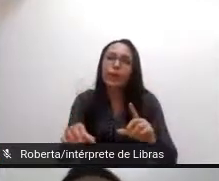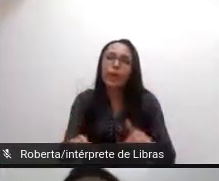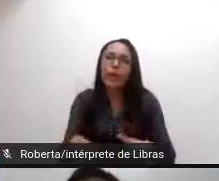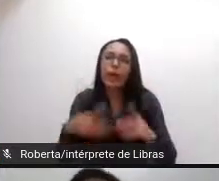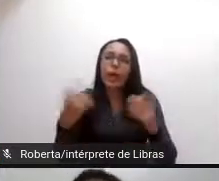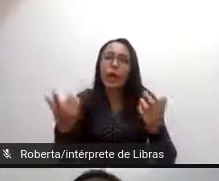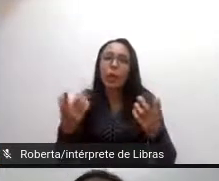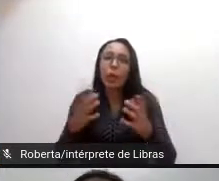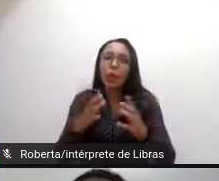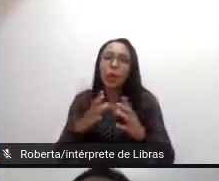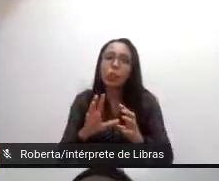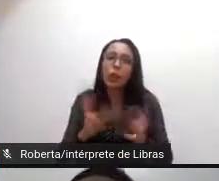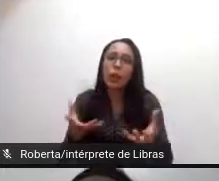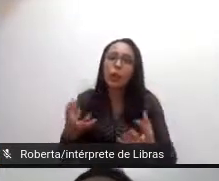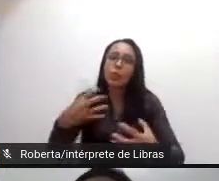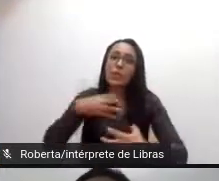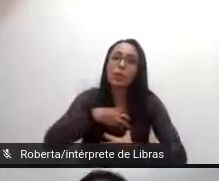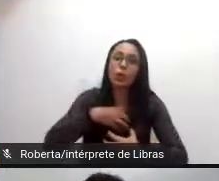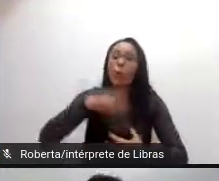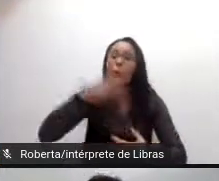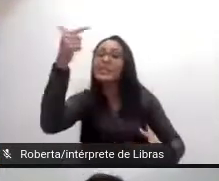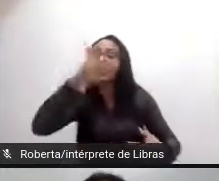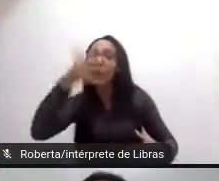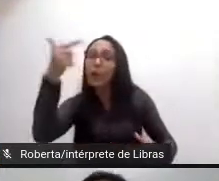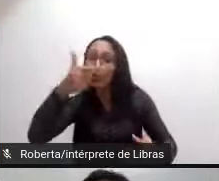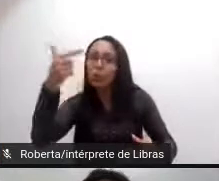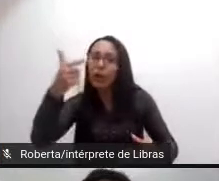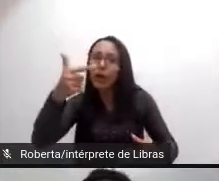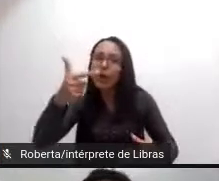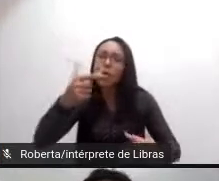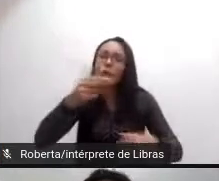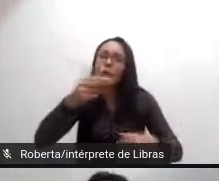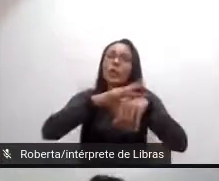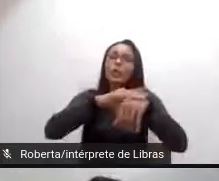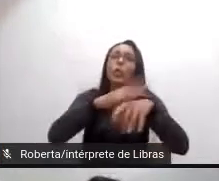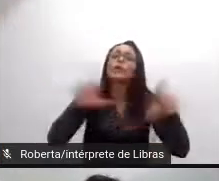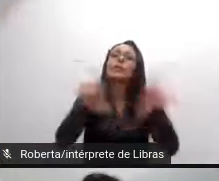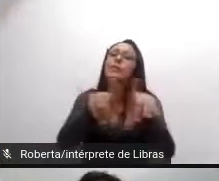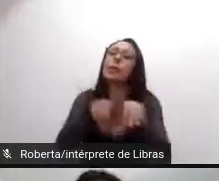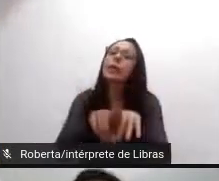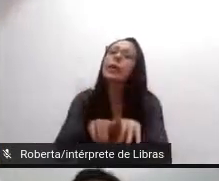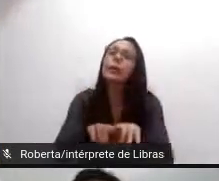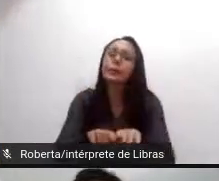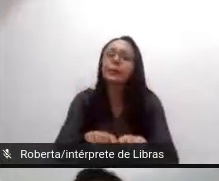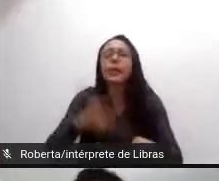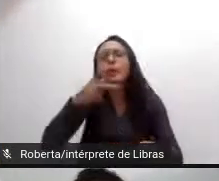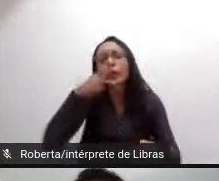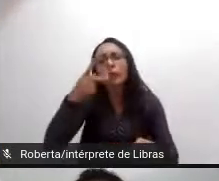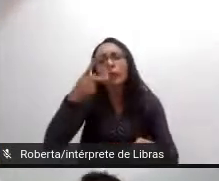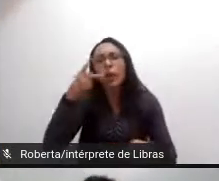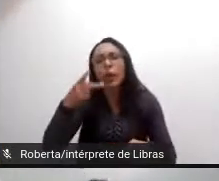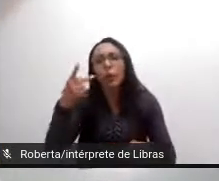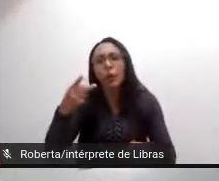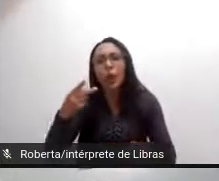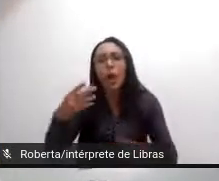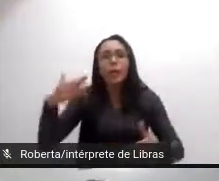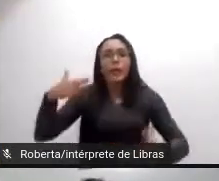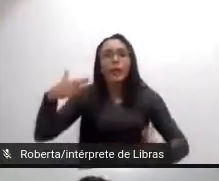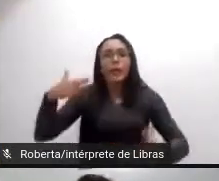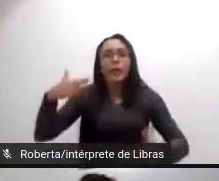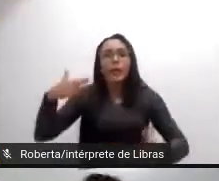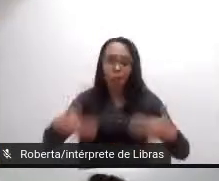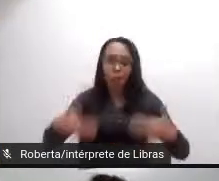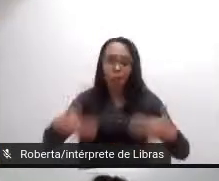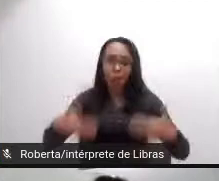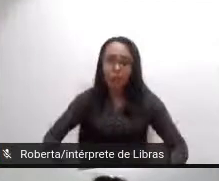reação secundária dessa doença. Por que eu falo isso? É porque o organismo da gente, quando ele está